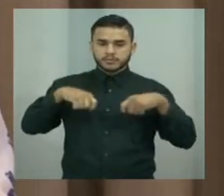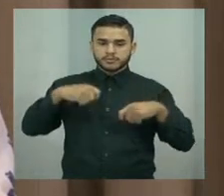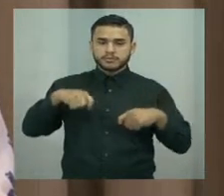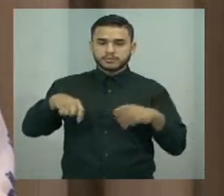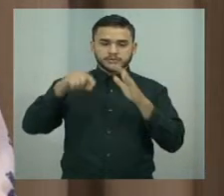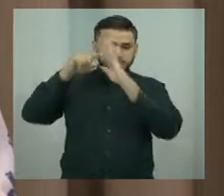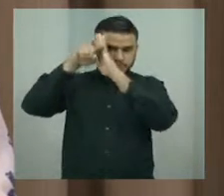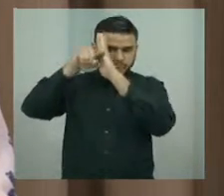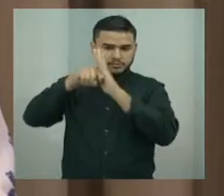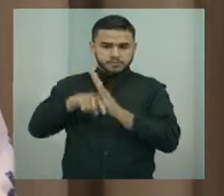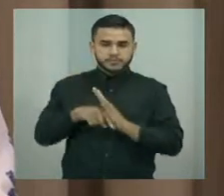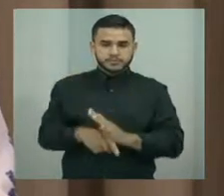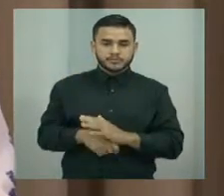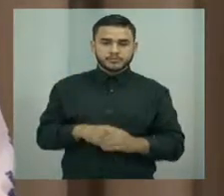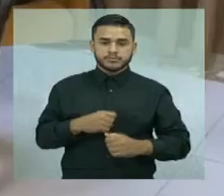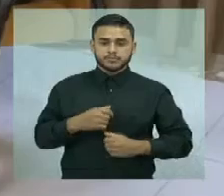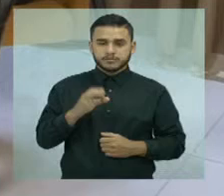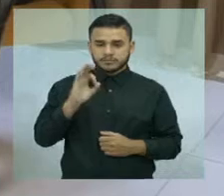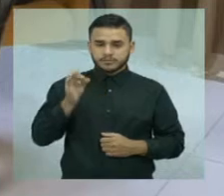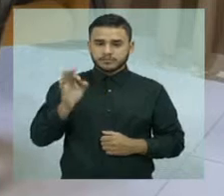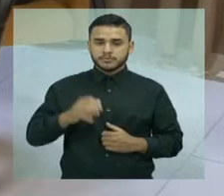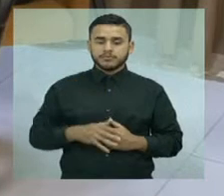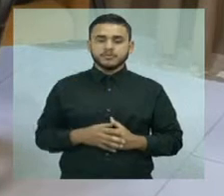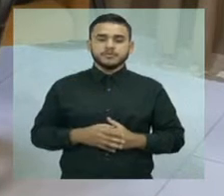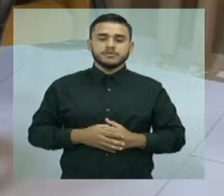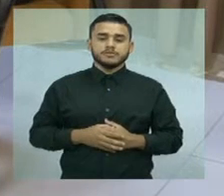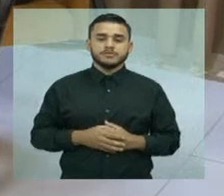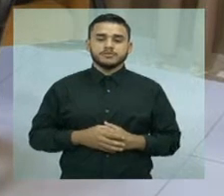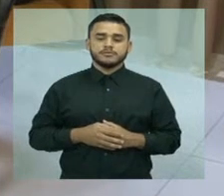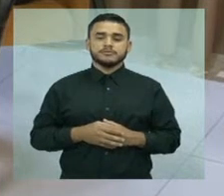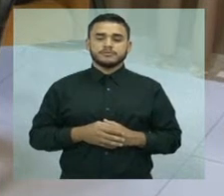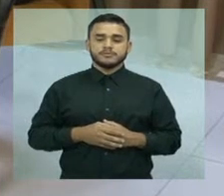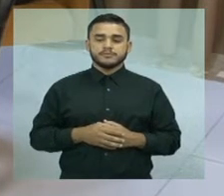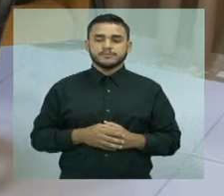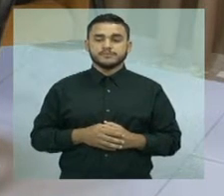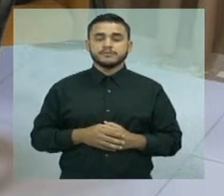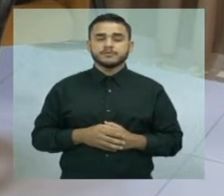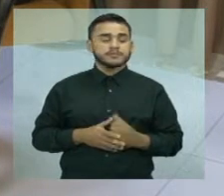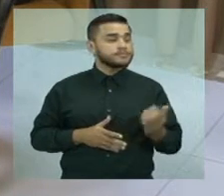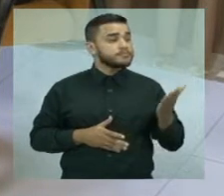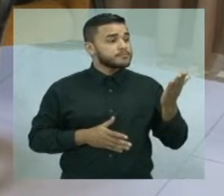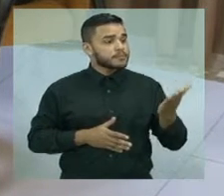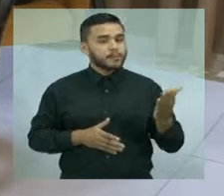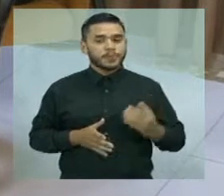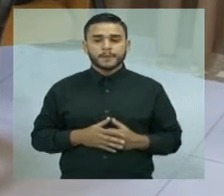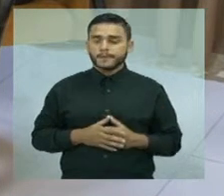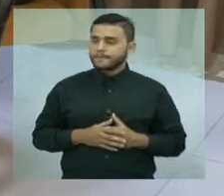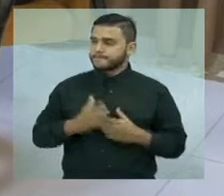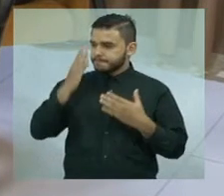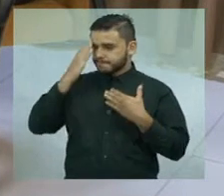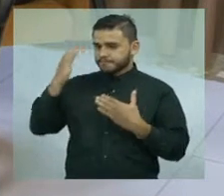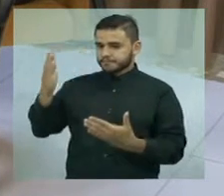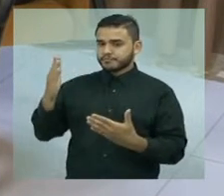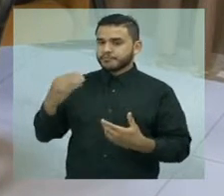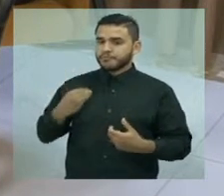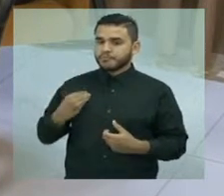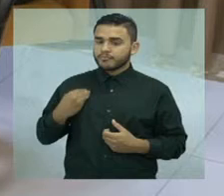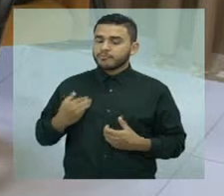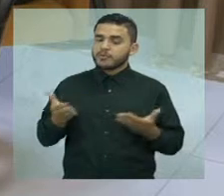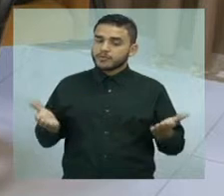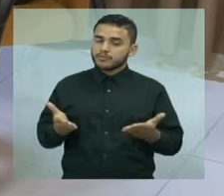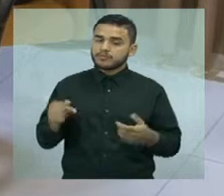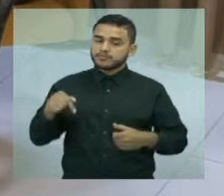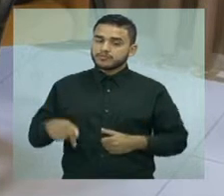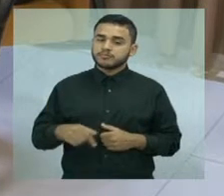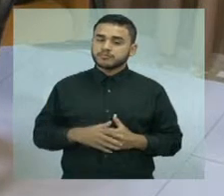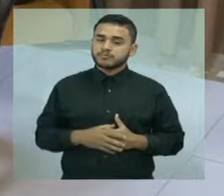lista de avaliações anuais. É verdade. Nádia, por favor. Queria agradecer o espaço mais uma vez, né?